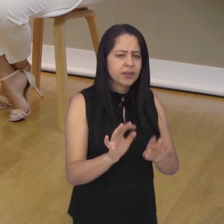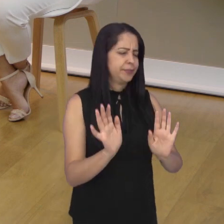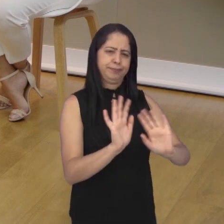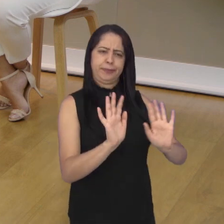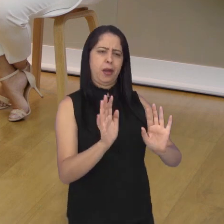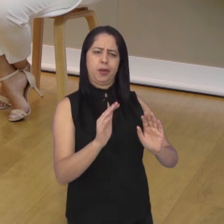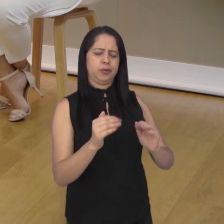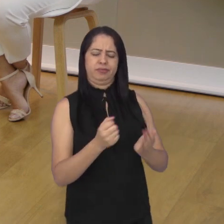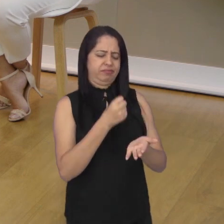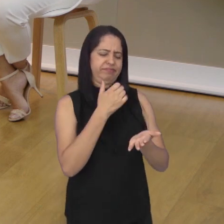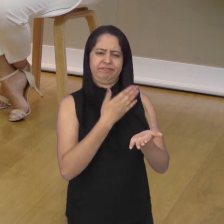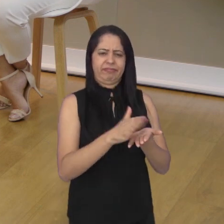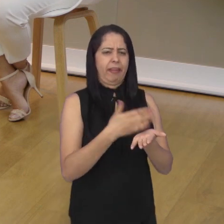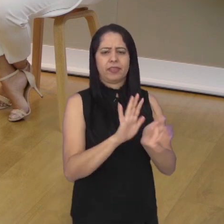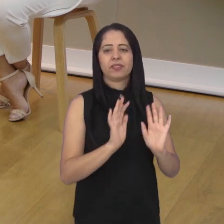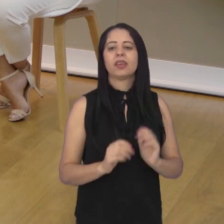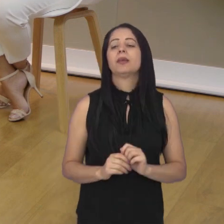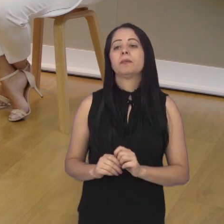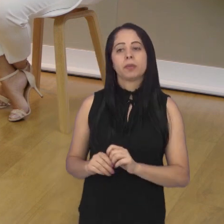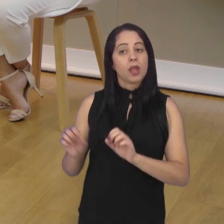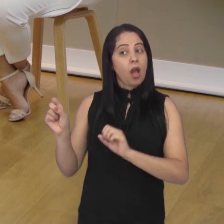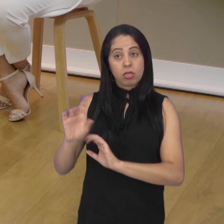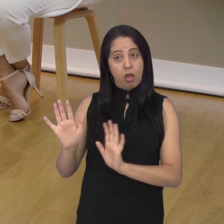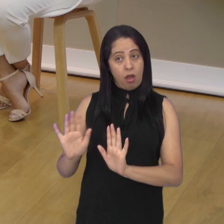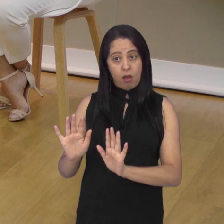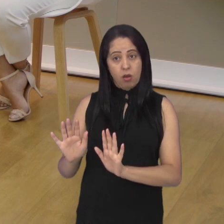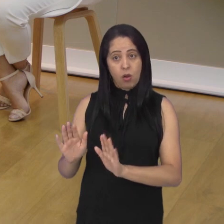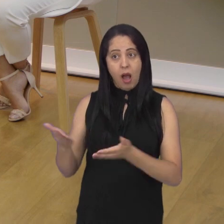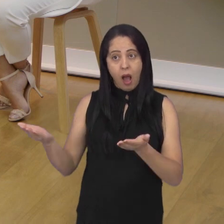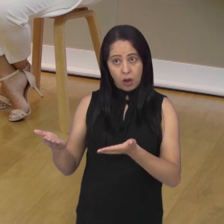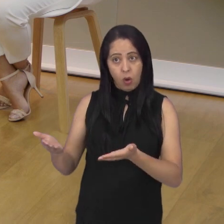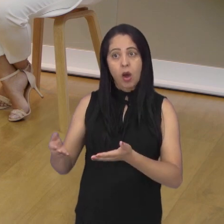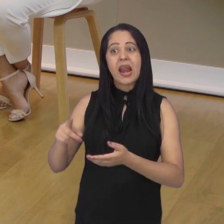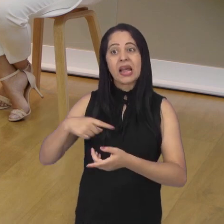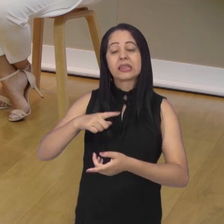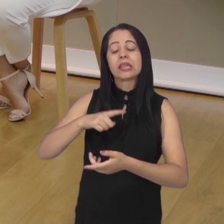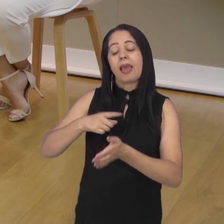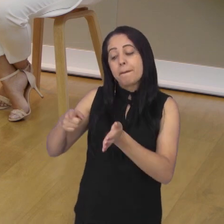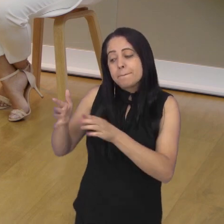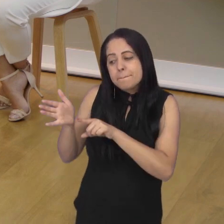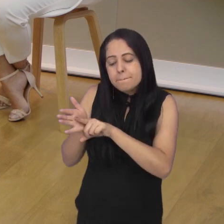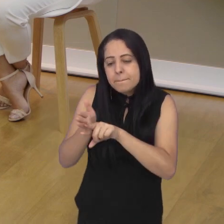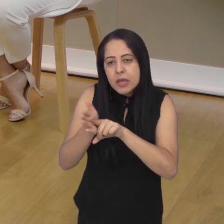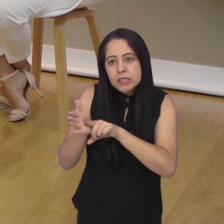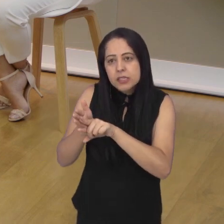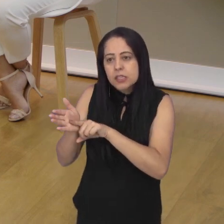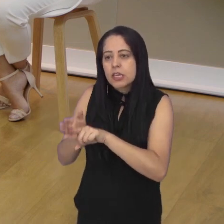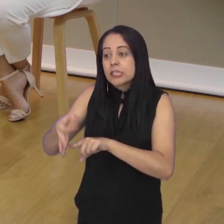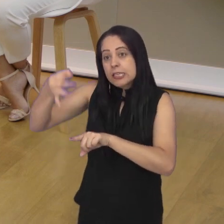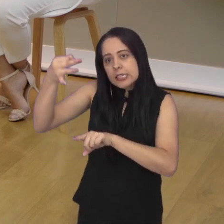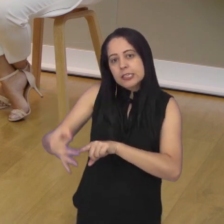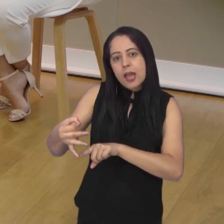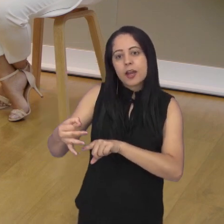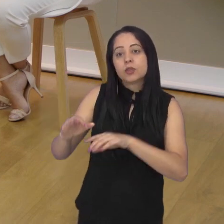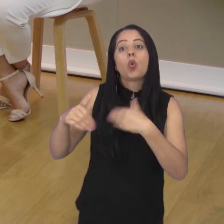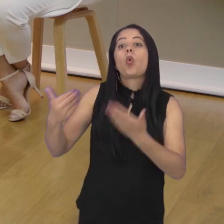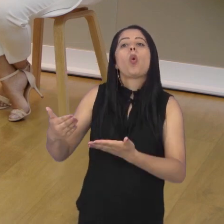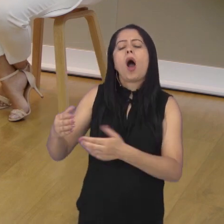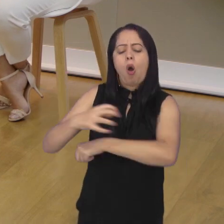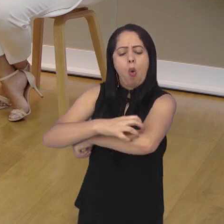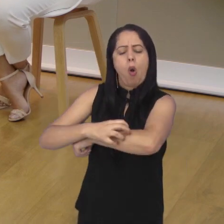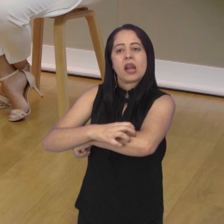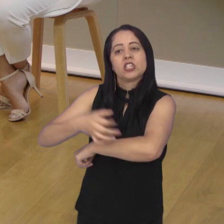Hoje não, então Dá hoje pra a gente separar. consegue separar e identificar certinho qual fruto do mar aquele paciente reagiu e qual que ele não pode